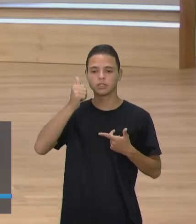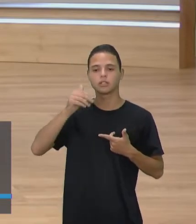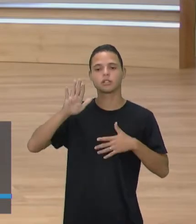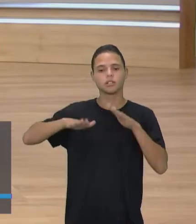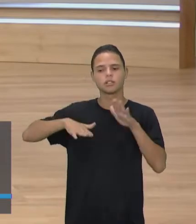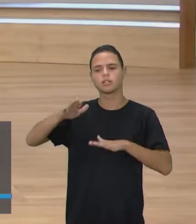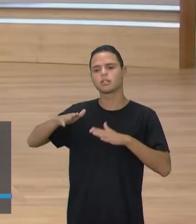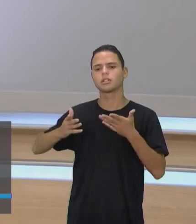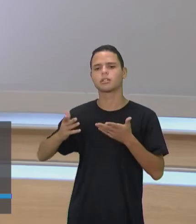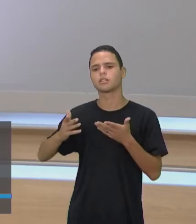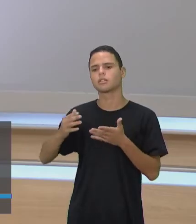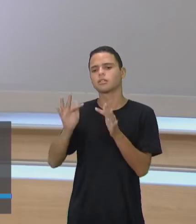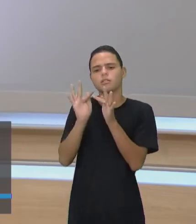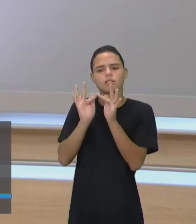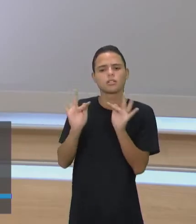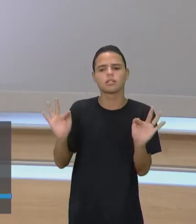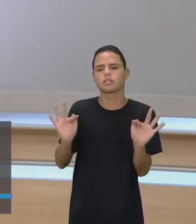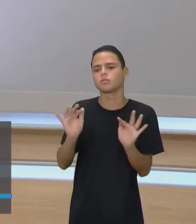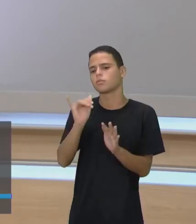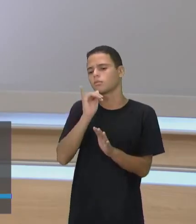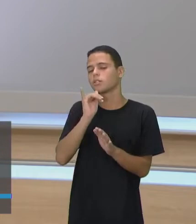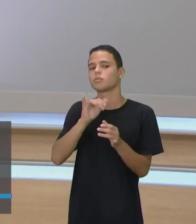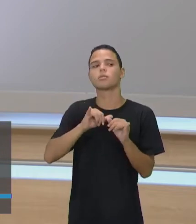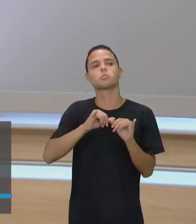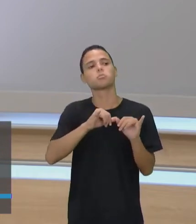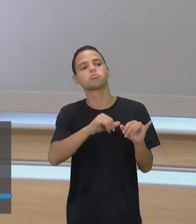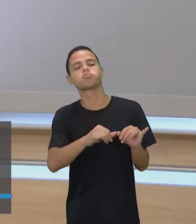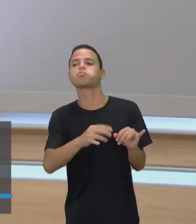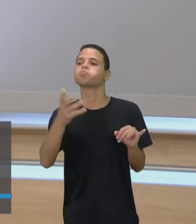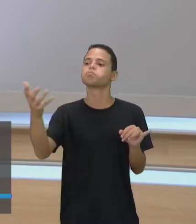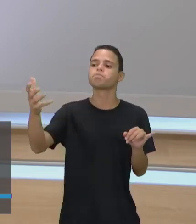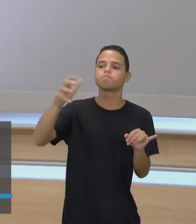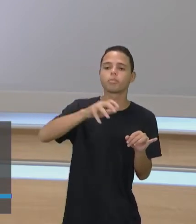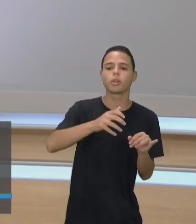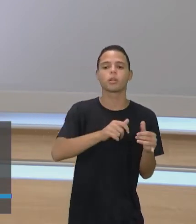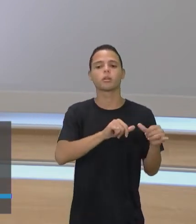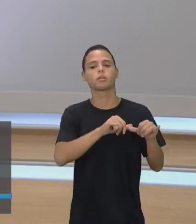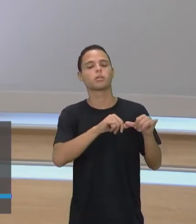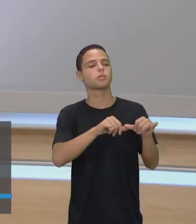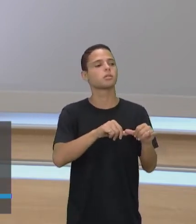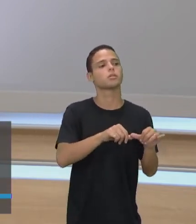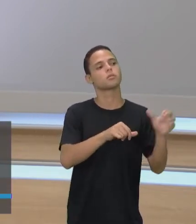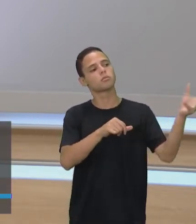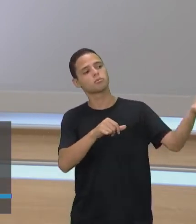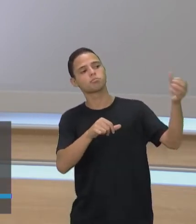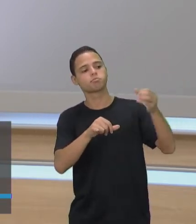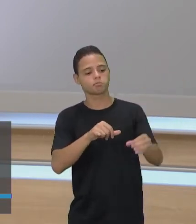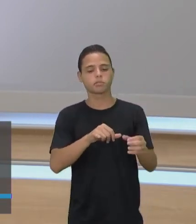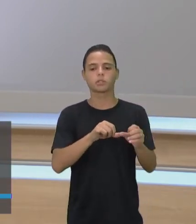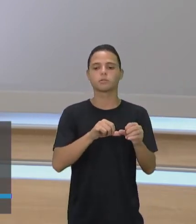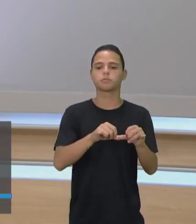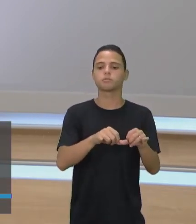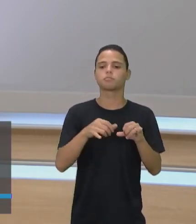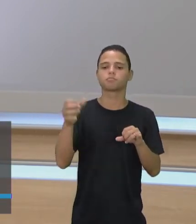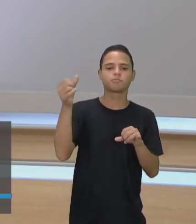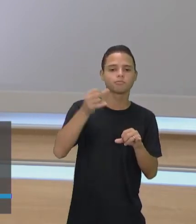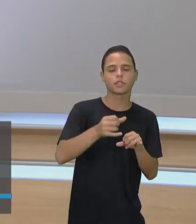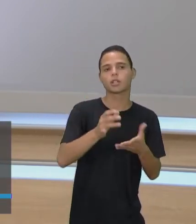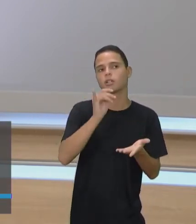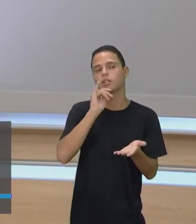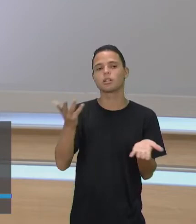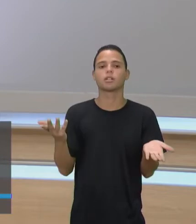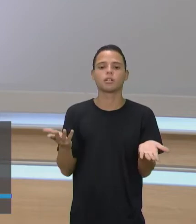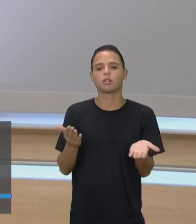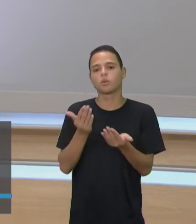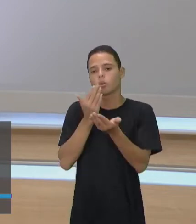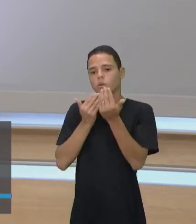a escolha de produtos no mercado, né? Um exemplo besta, né, mais real, é, por exemplo, eu como,